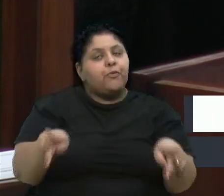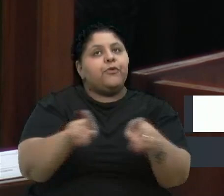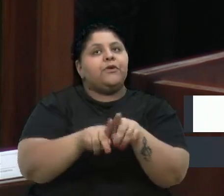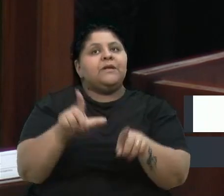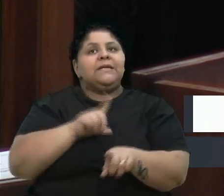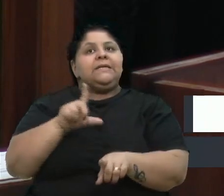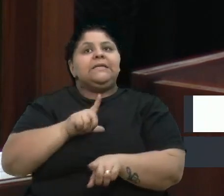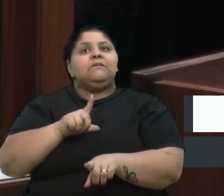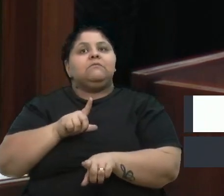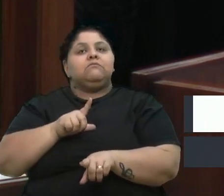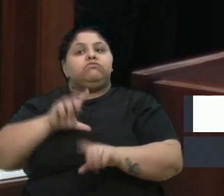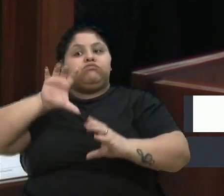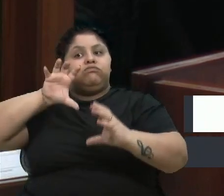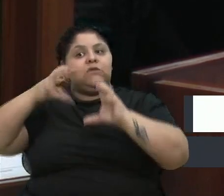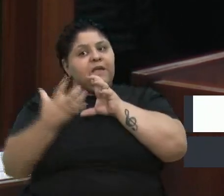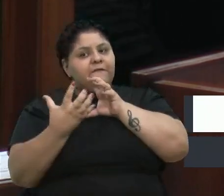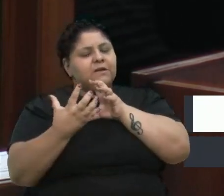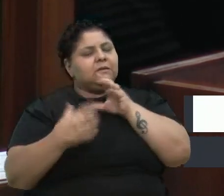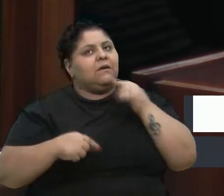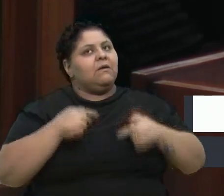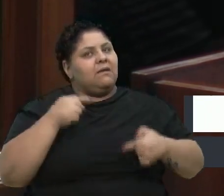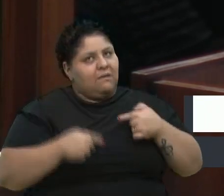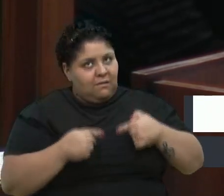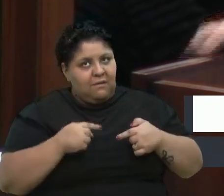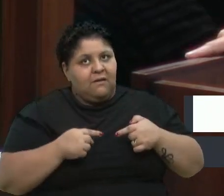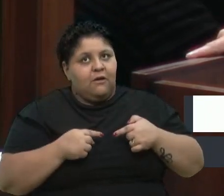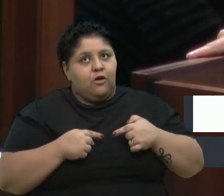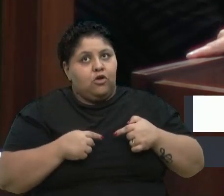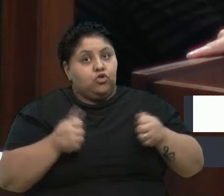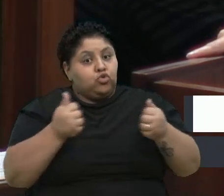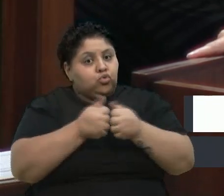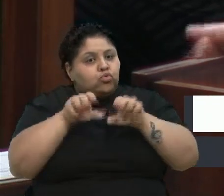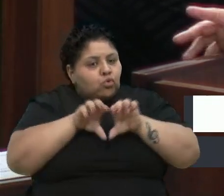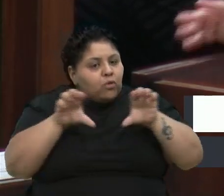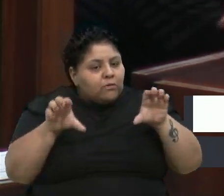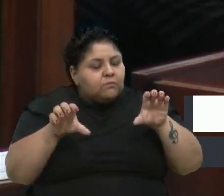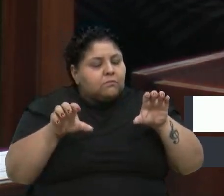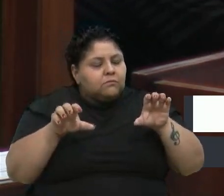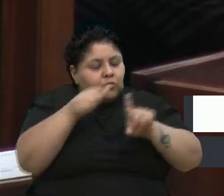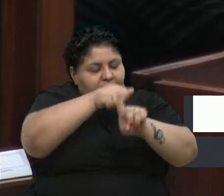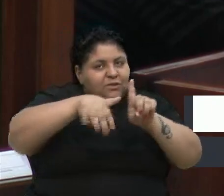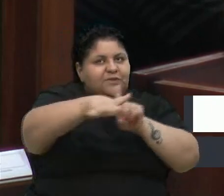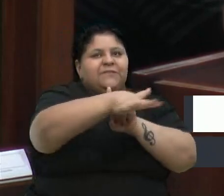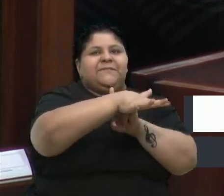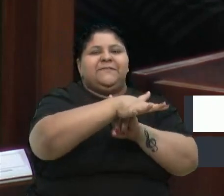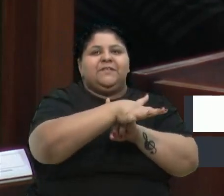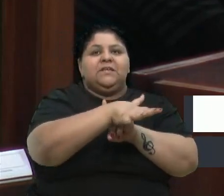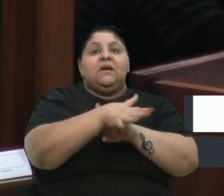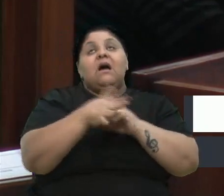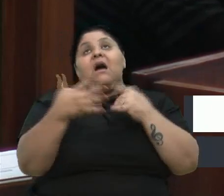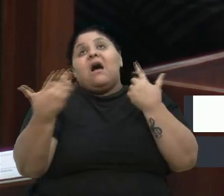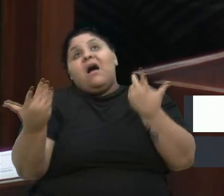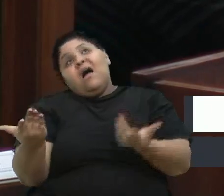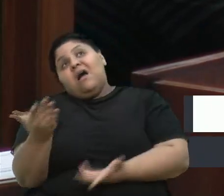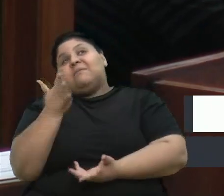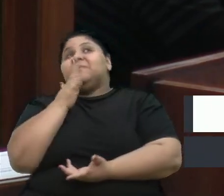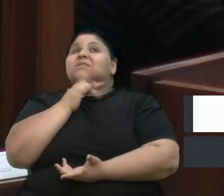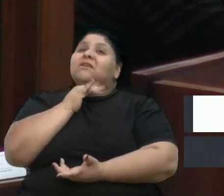temos que enfrentar esse debate. Temos que enfrentar com a sociedade. Mas é ruim, vai